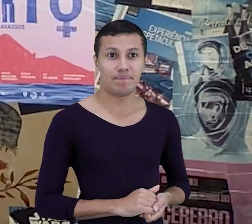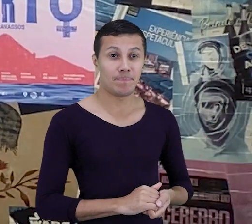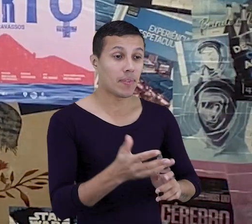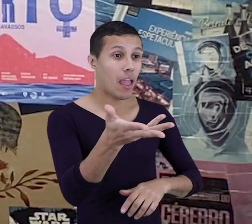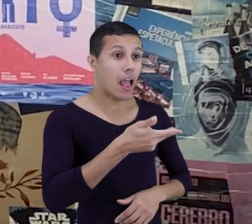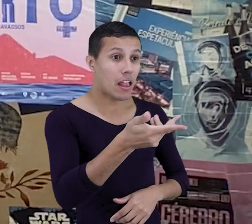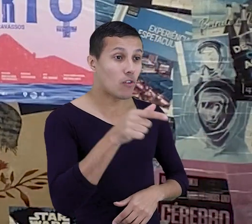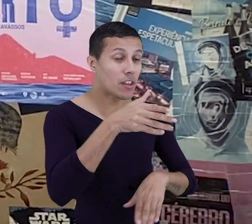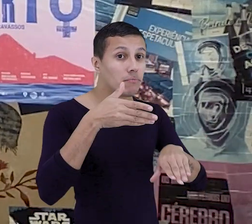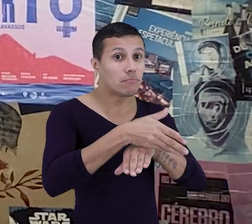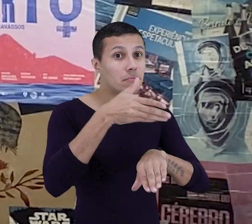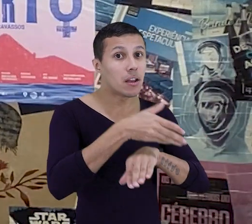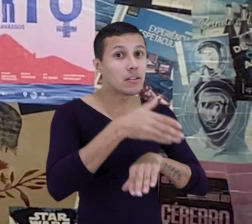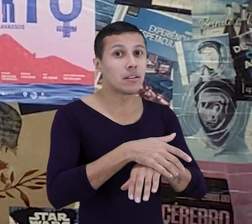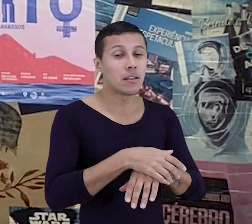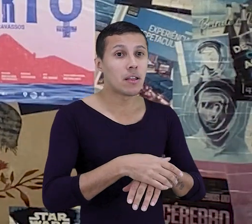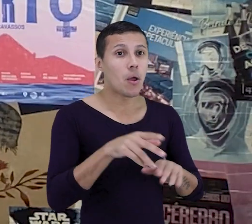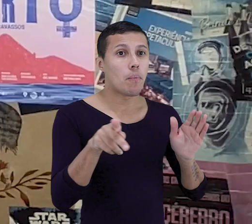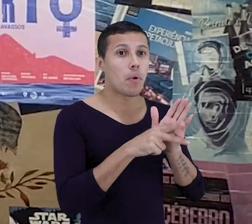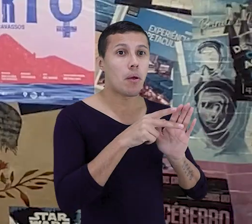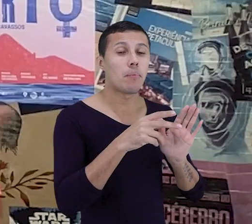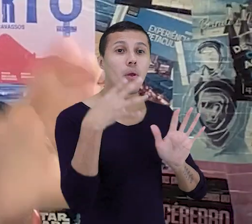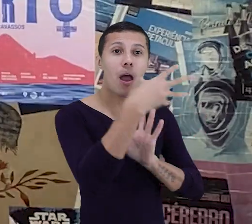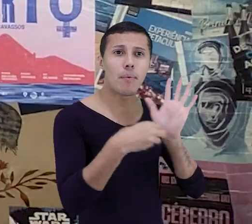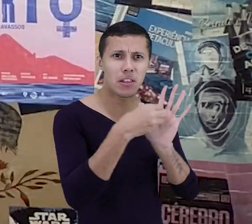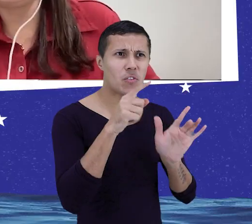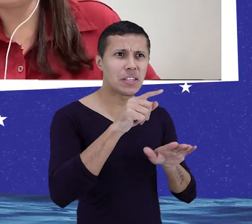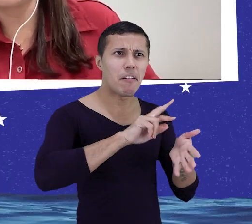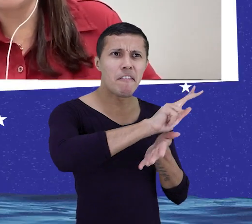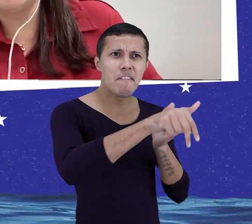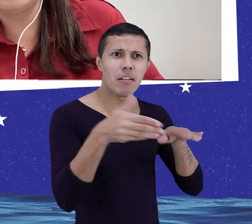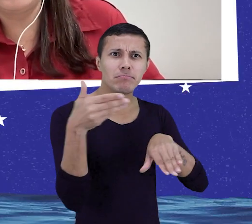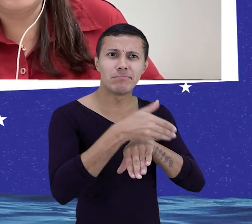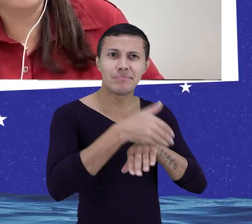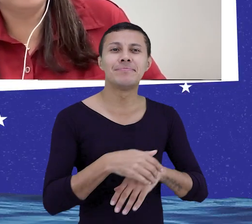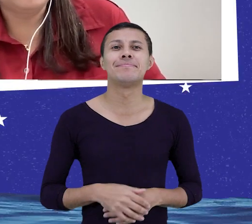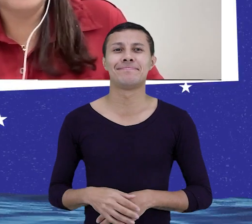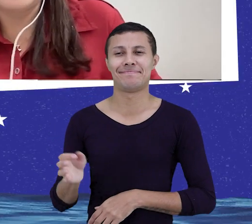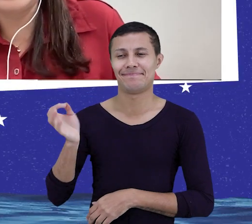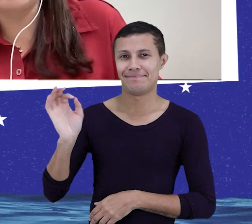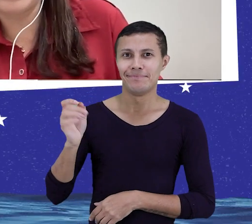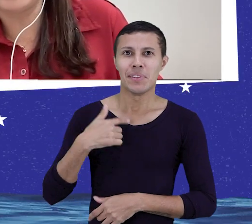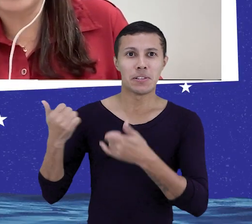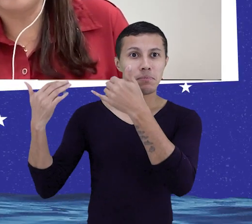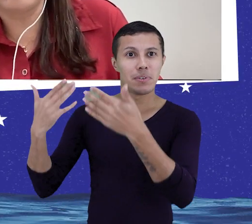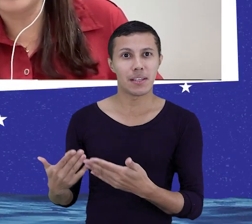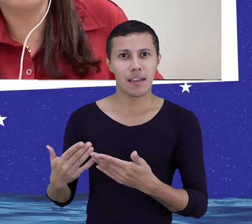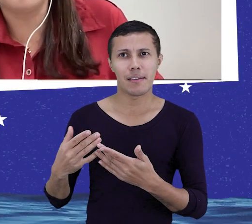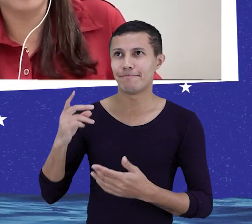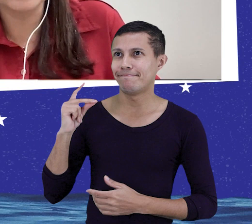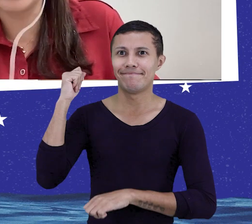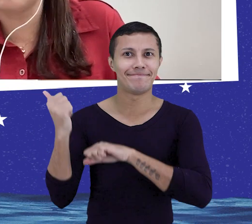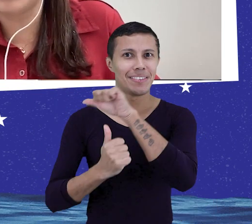as acelerações que você participou aí na Amazônia, né? Que eu sei que você participou de várias. Isso. Como eu falei, né? Essa viradinha de chave ela